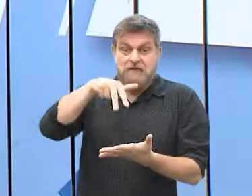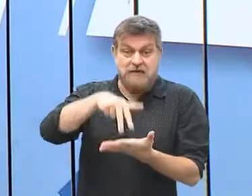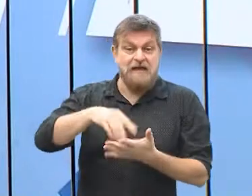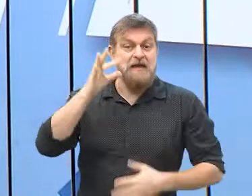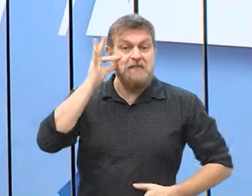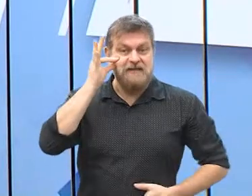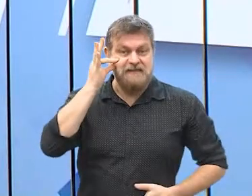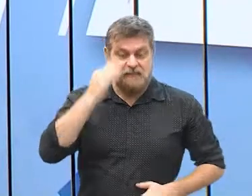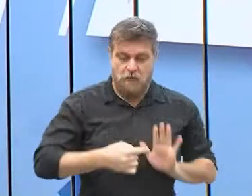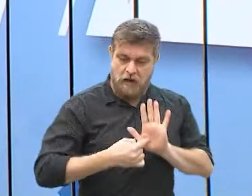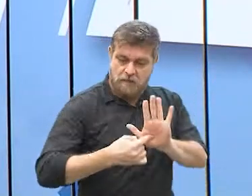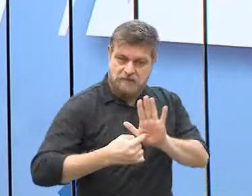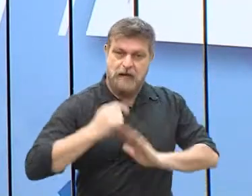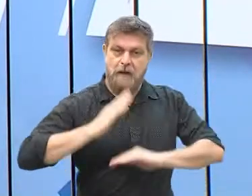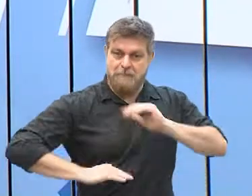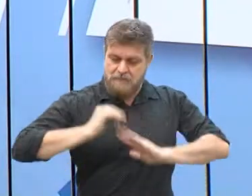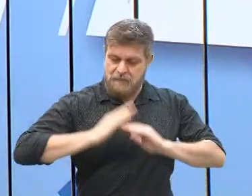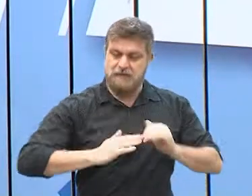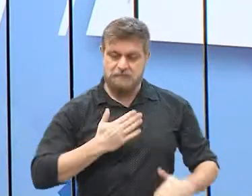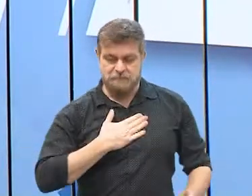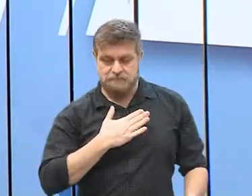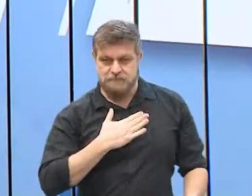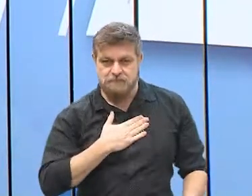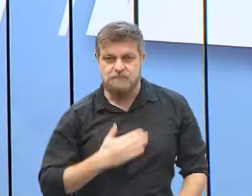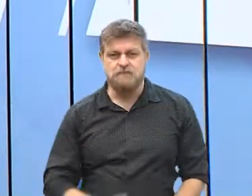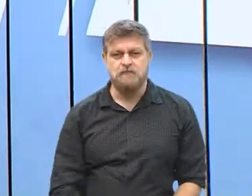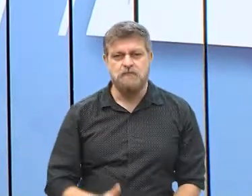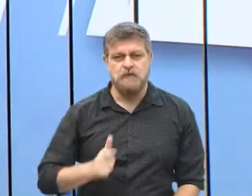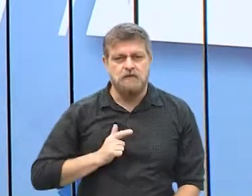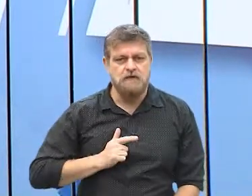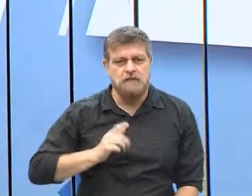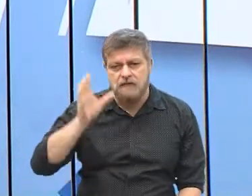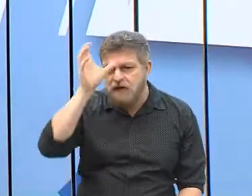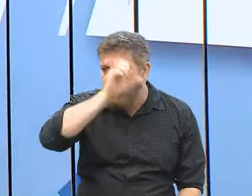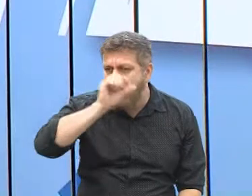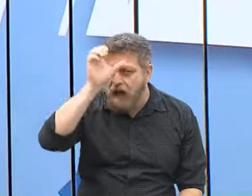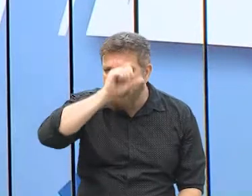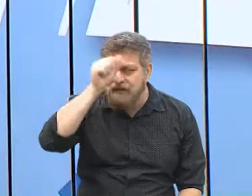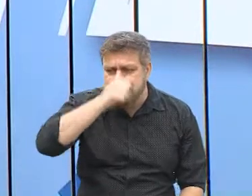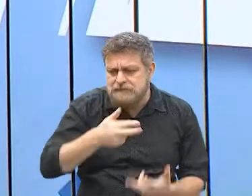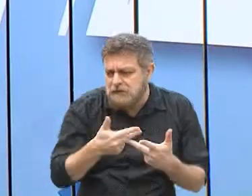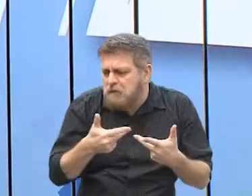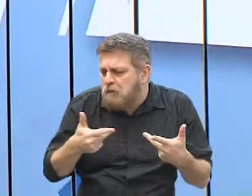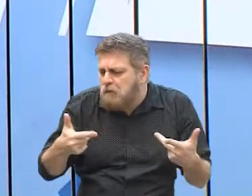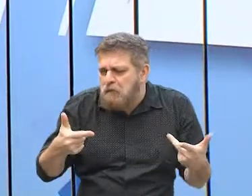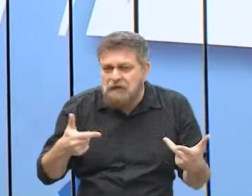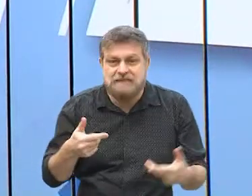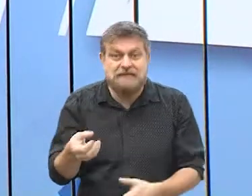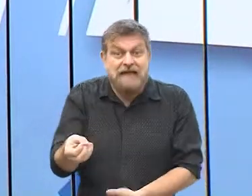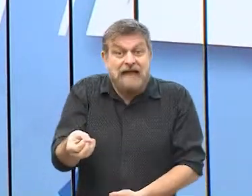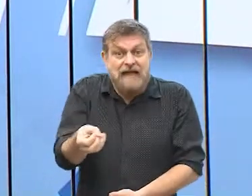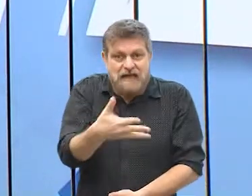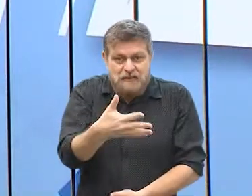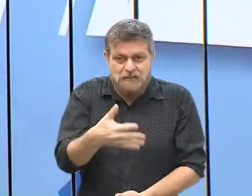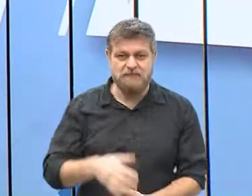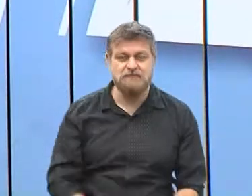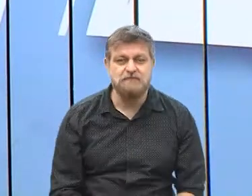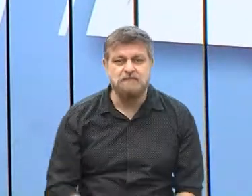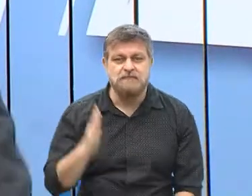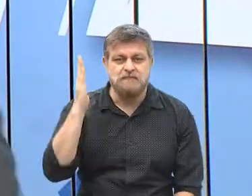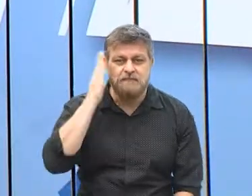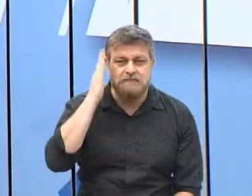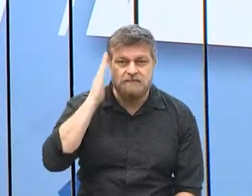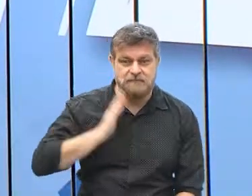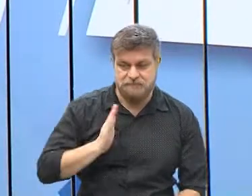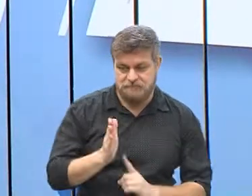contas. Para ser sincero, tem sido um aprendizado novo, né? Para todos nós. Saber que o